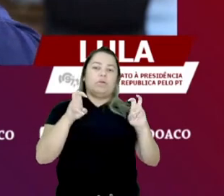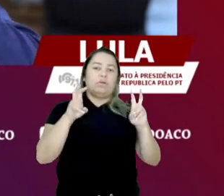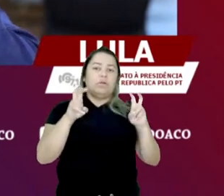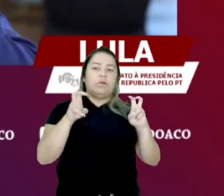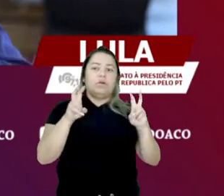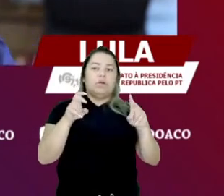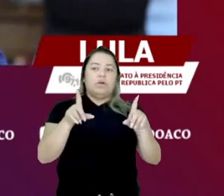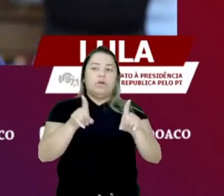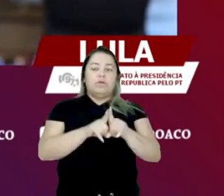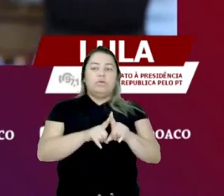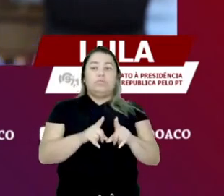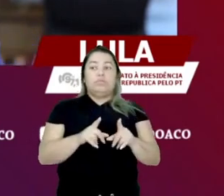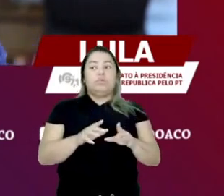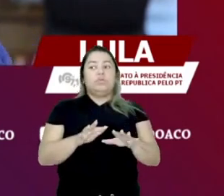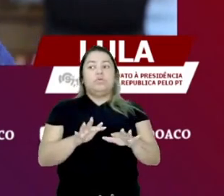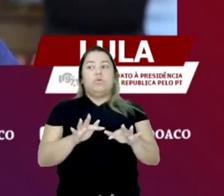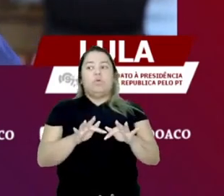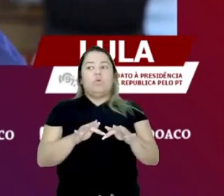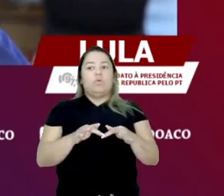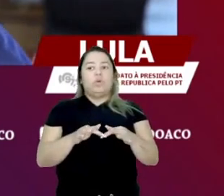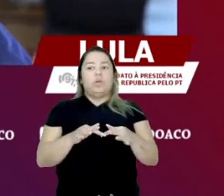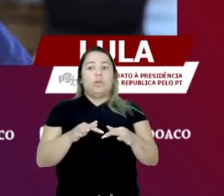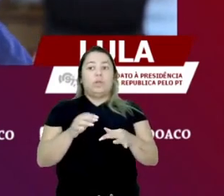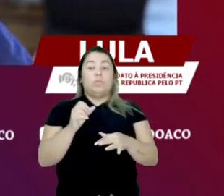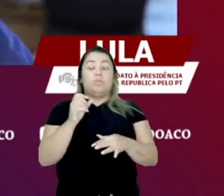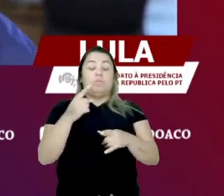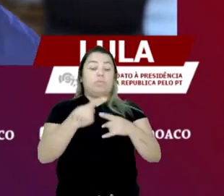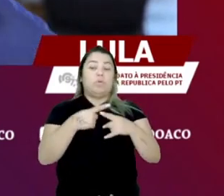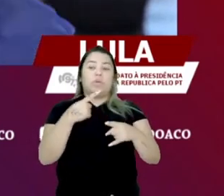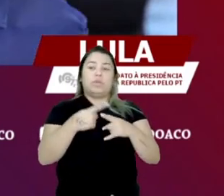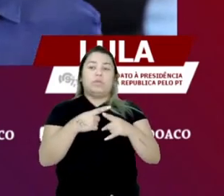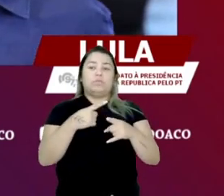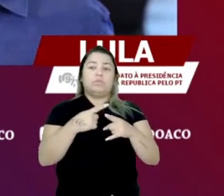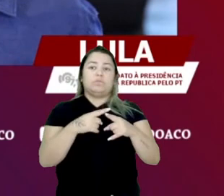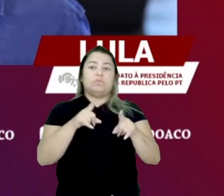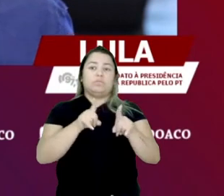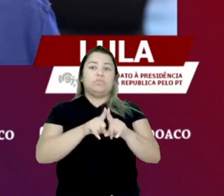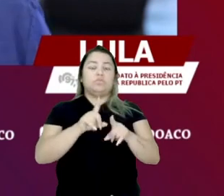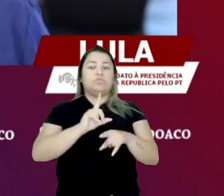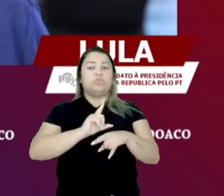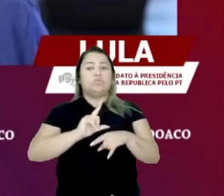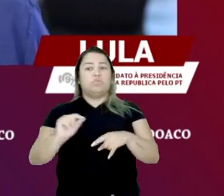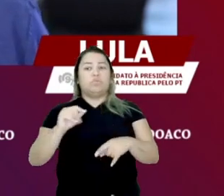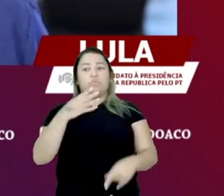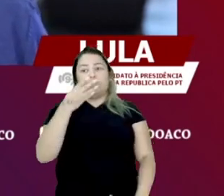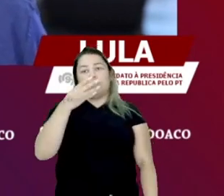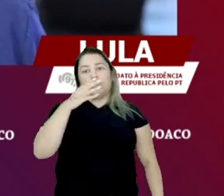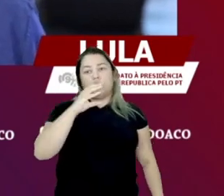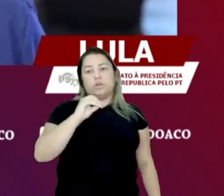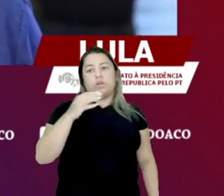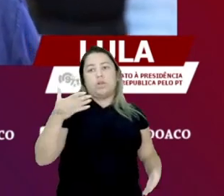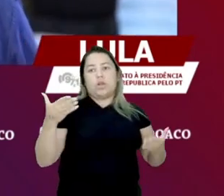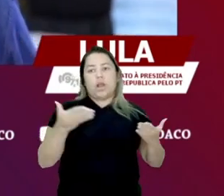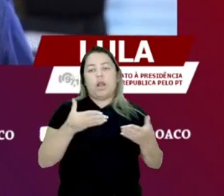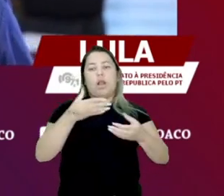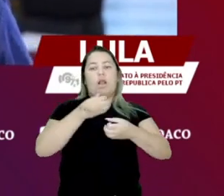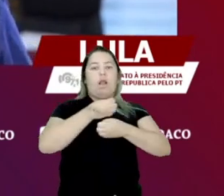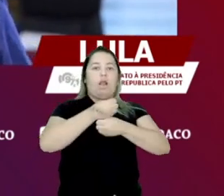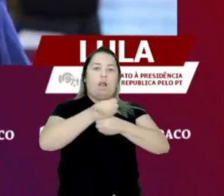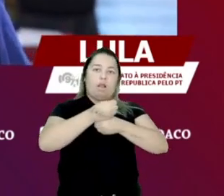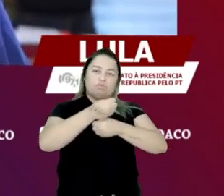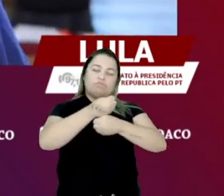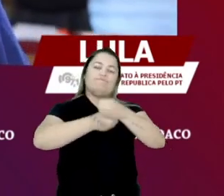eu estive entubado na UTI durante 14 dias também por conta de Covid-19, perdi minha mãe por conta da Covid-19, perdi